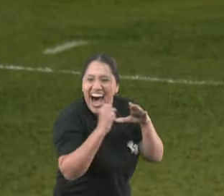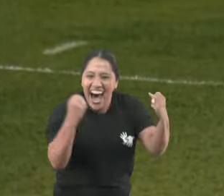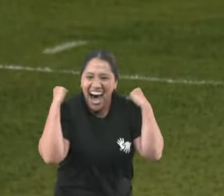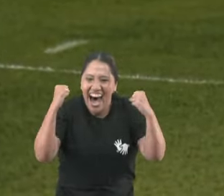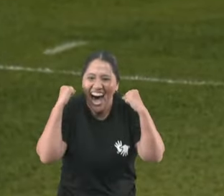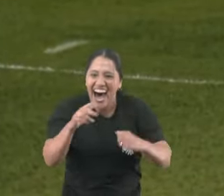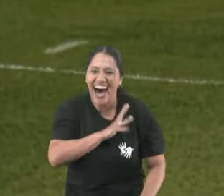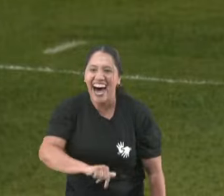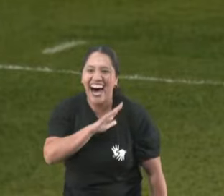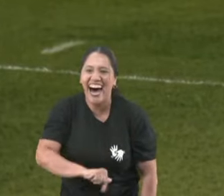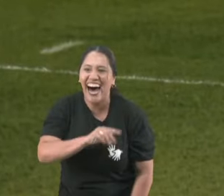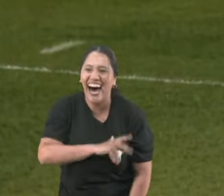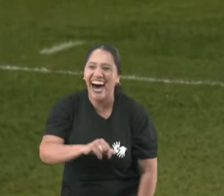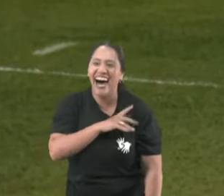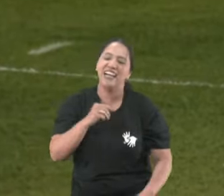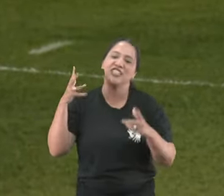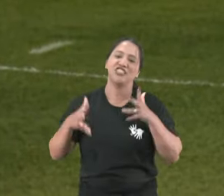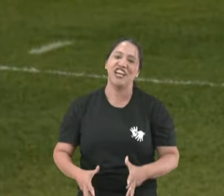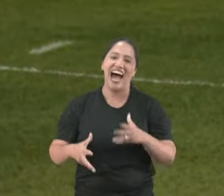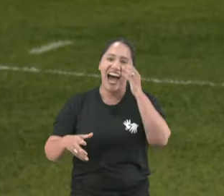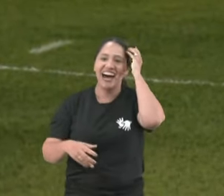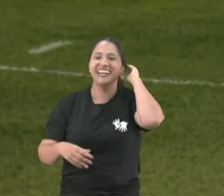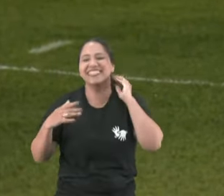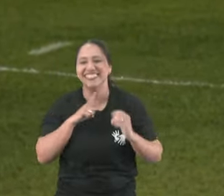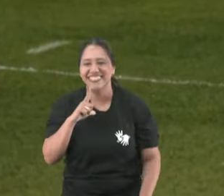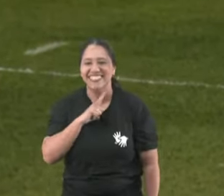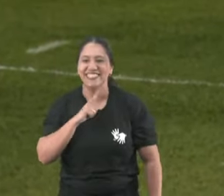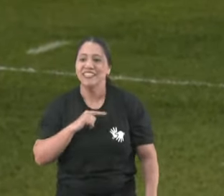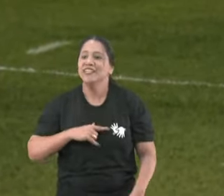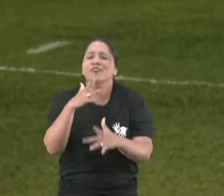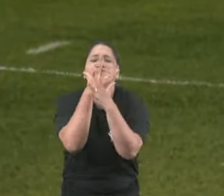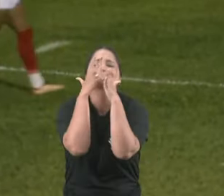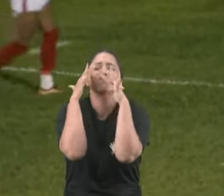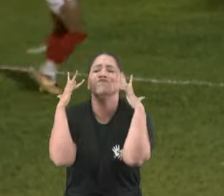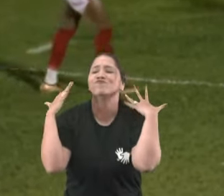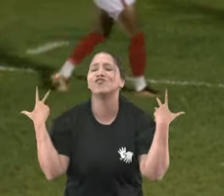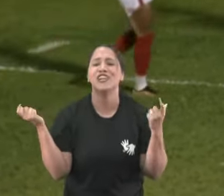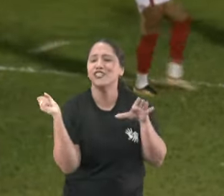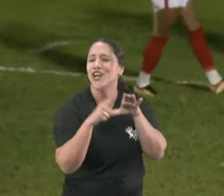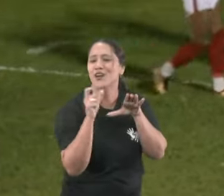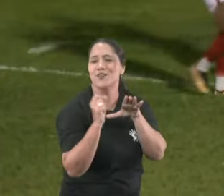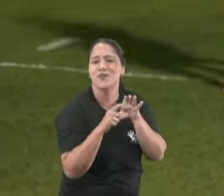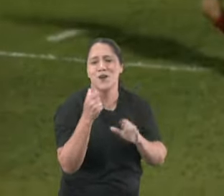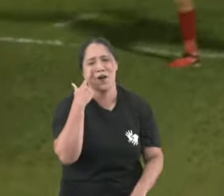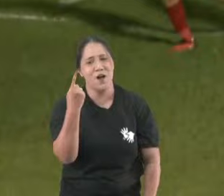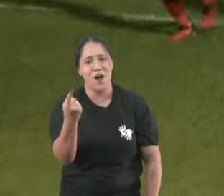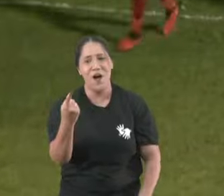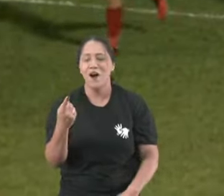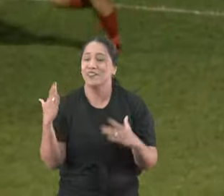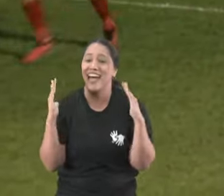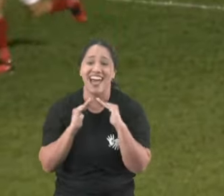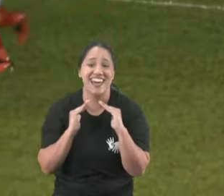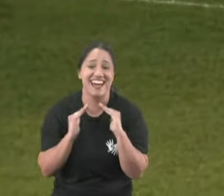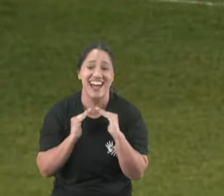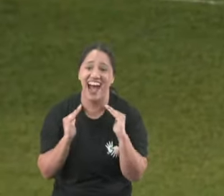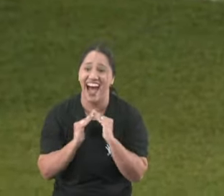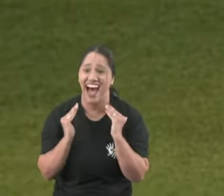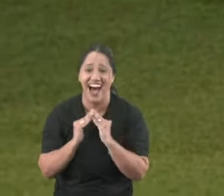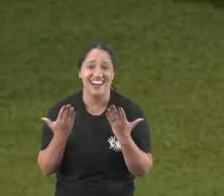O cara é chato. Tem o cheiro do gol. E como ele diz, tá na casa.